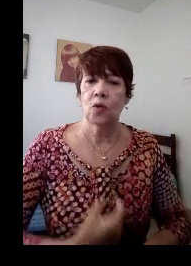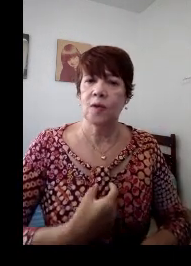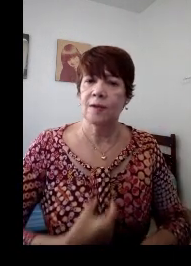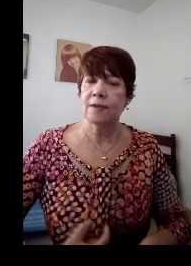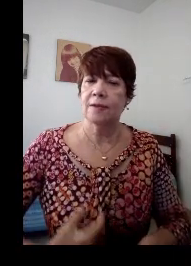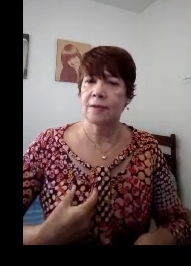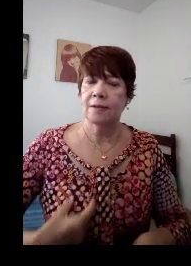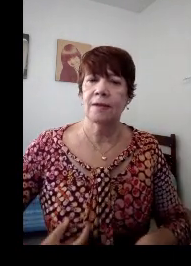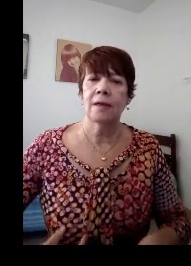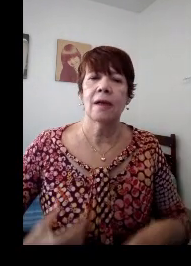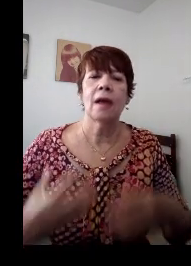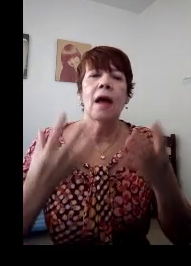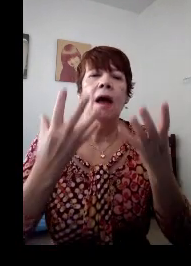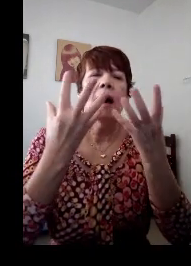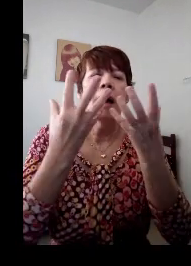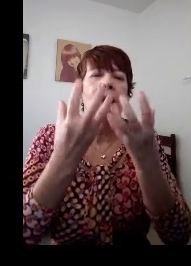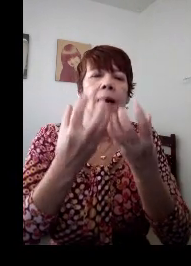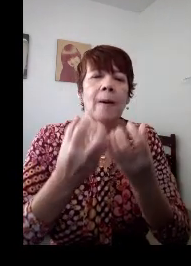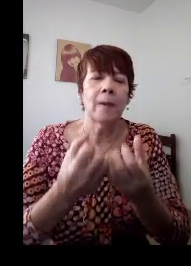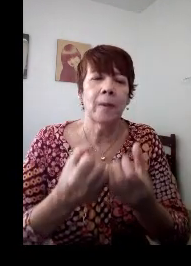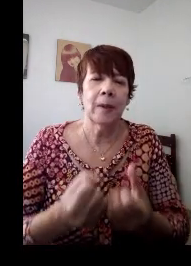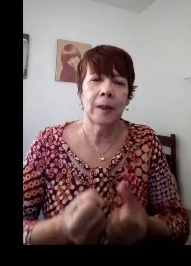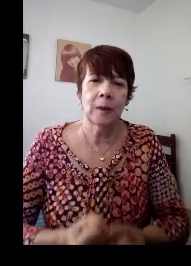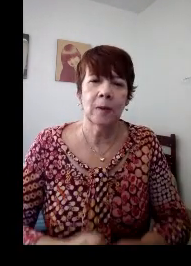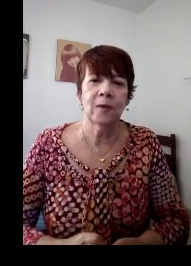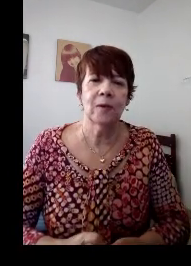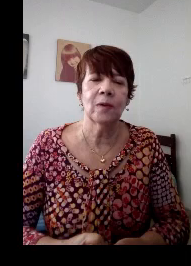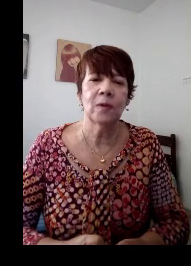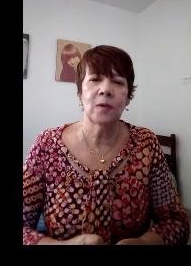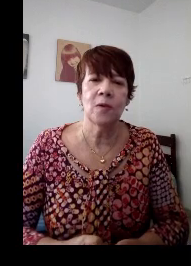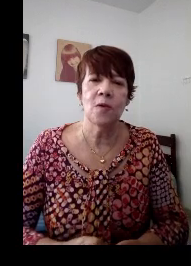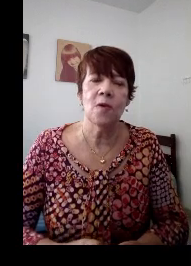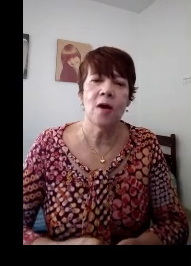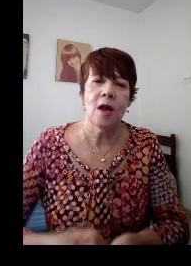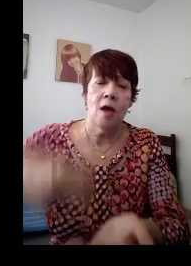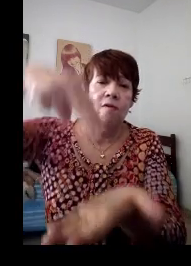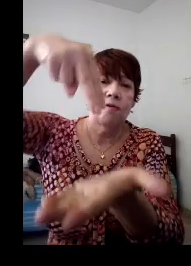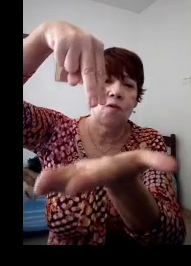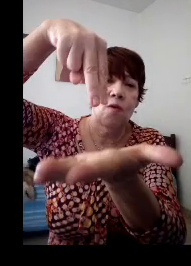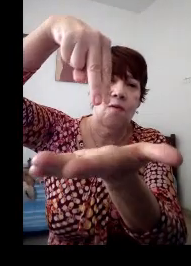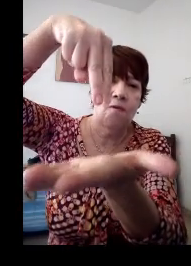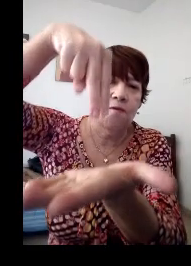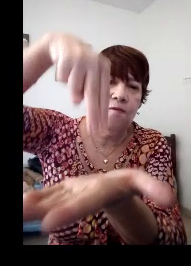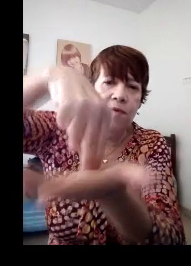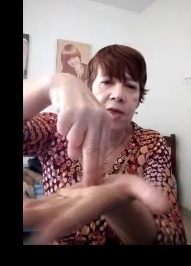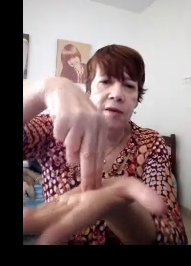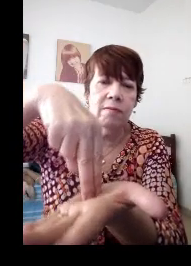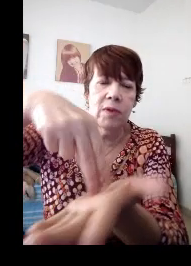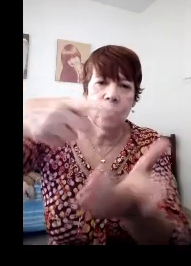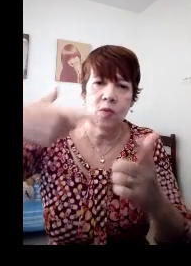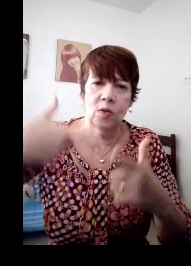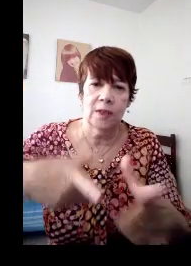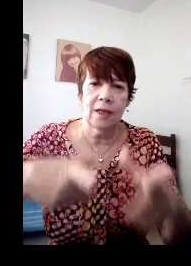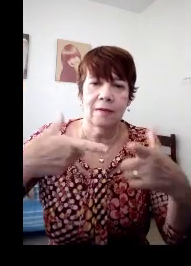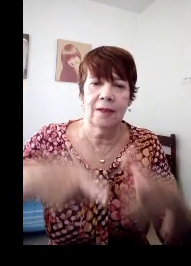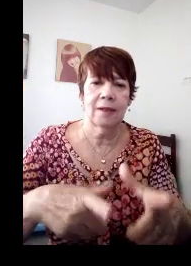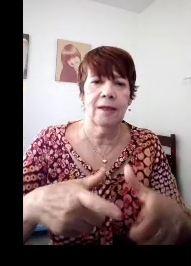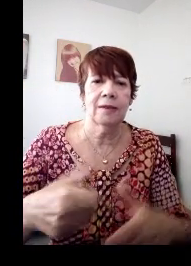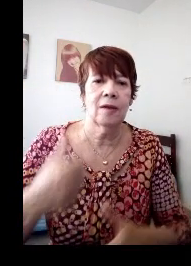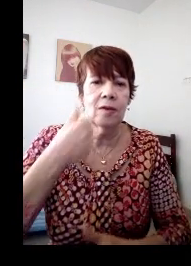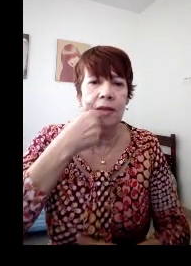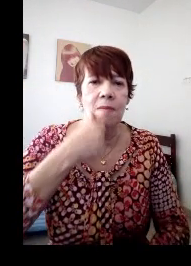suportou a esmagadora tentação. Olha lá, essa cena é interessantíssima, né? Olha